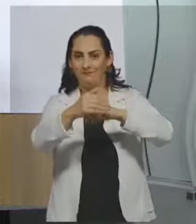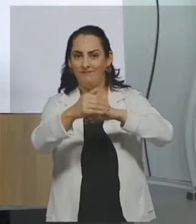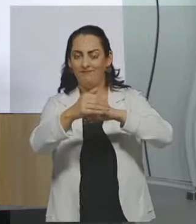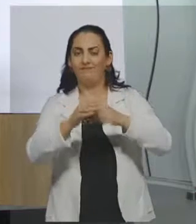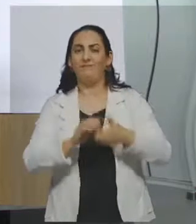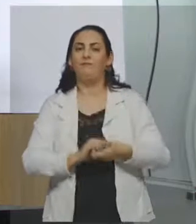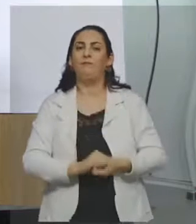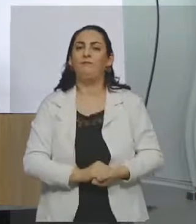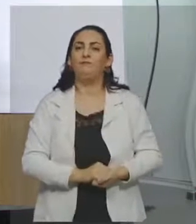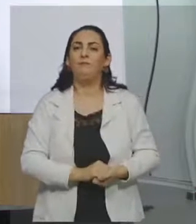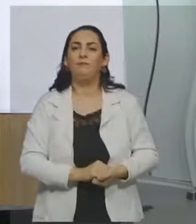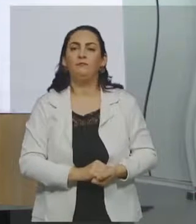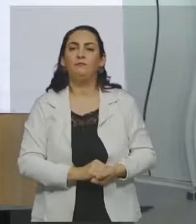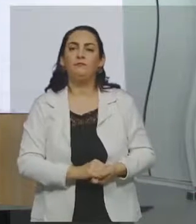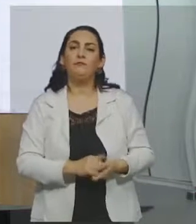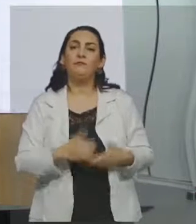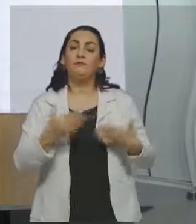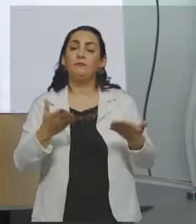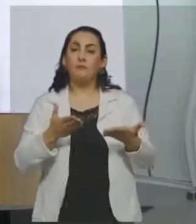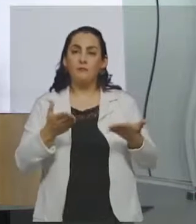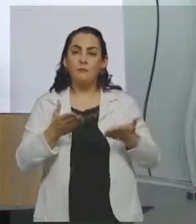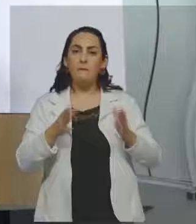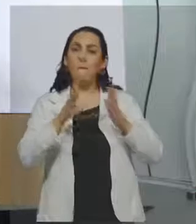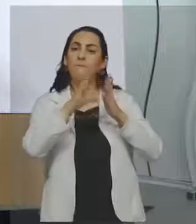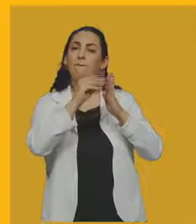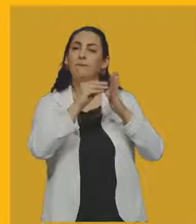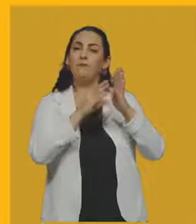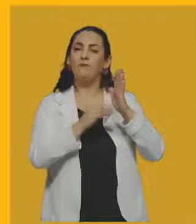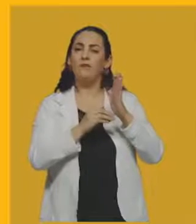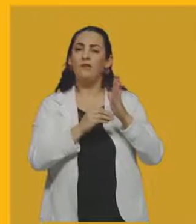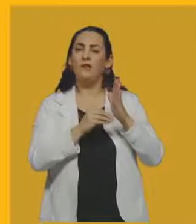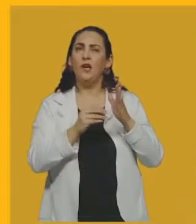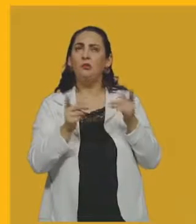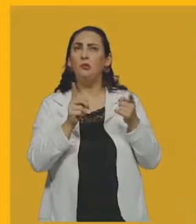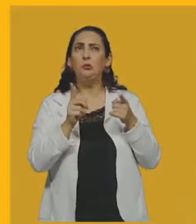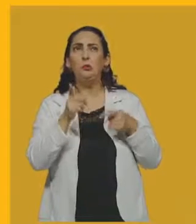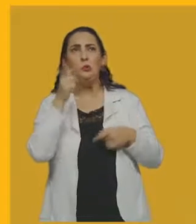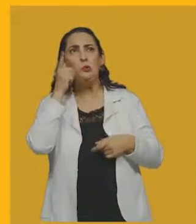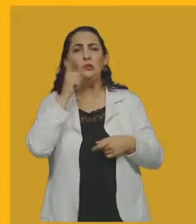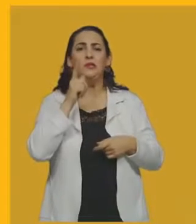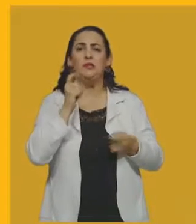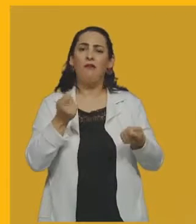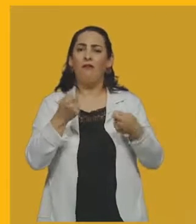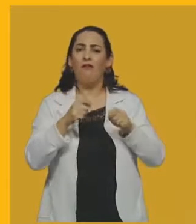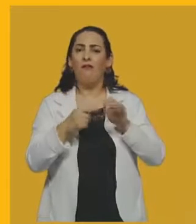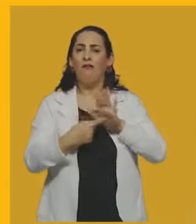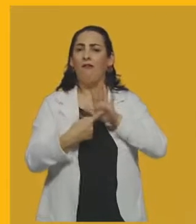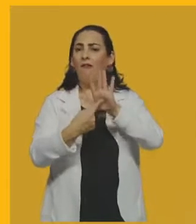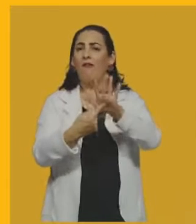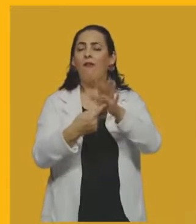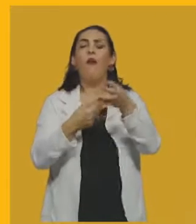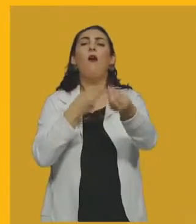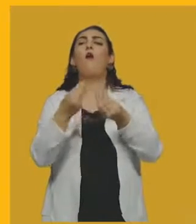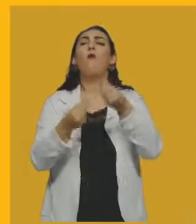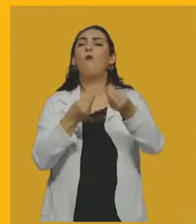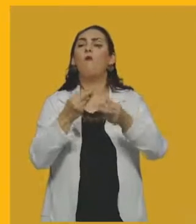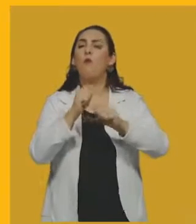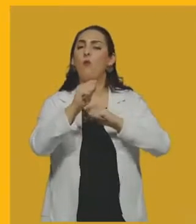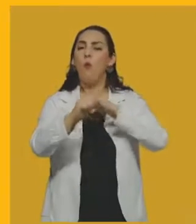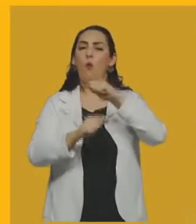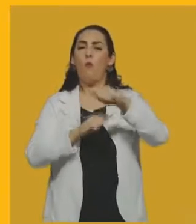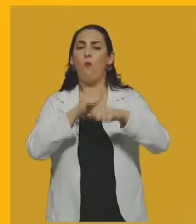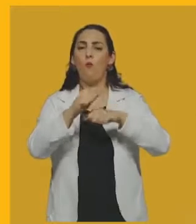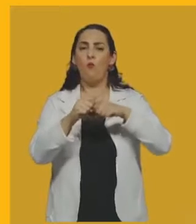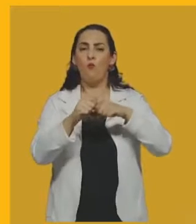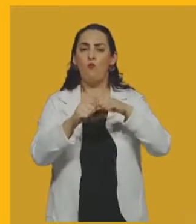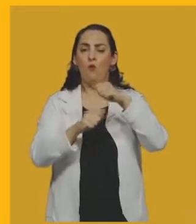Bom, o modelo de Rutherford, ele não era capaz de explicar, por exemplo, a estabilidade do núcleo do átomo. Porque se o